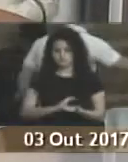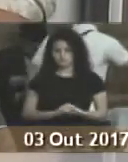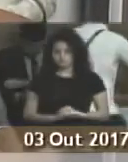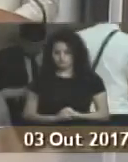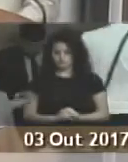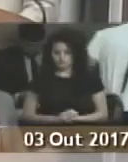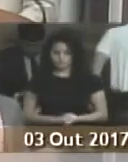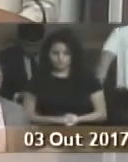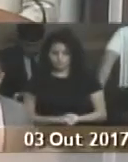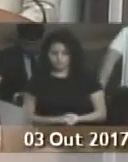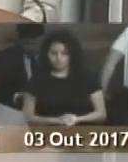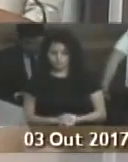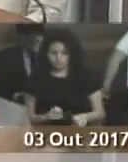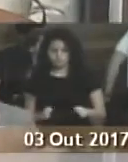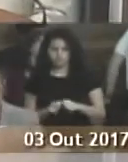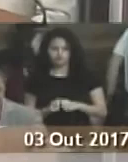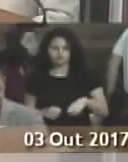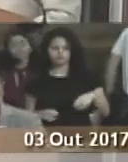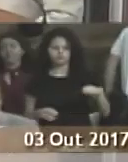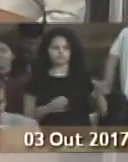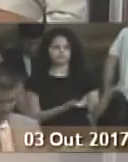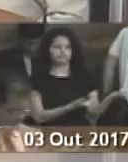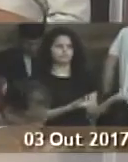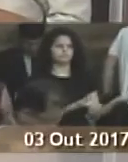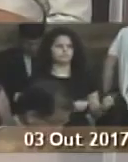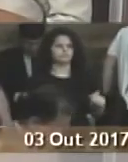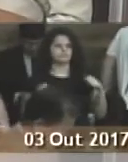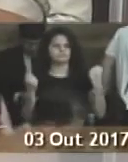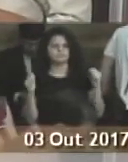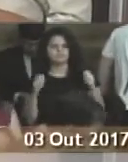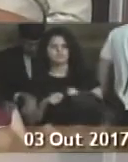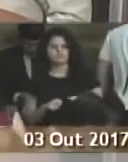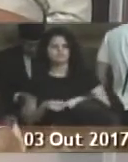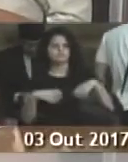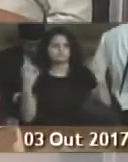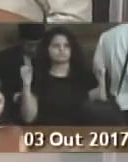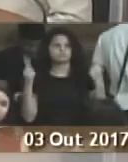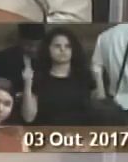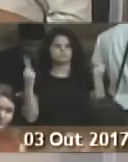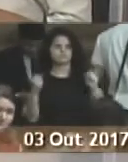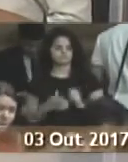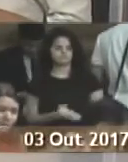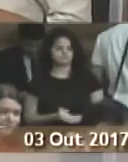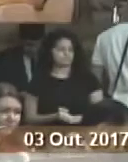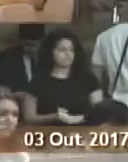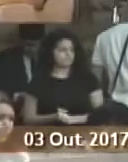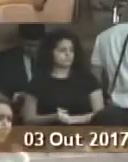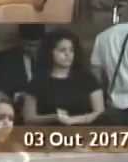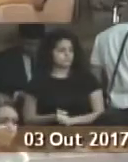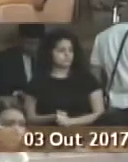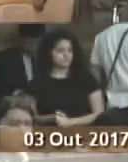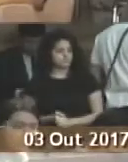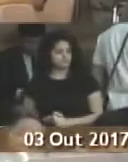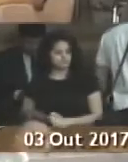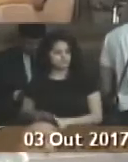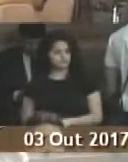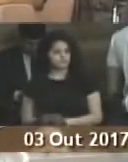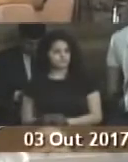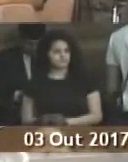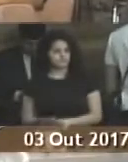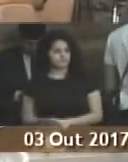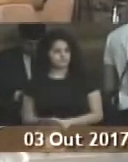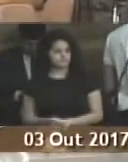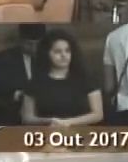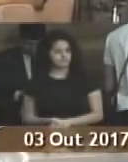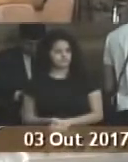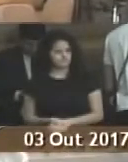jovem para fazer ali aquele esporte. Então, eu é importante não vou... frisar, vereador, que a Carmen, o Caco e o Marcelo Lopes, eles